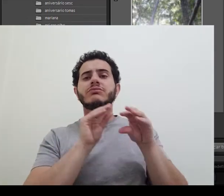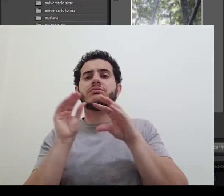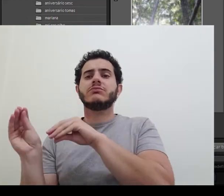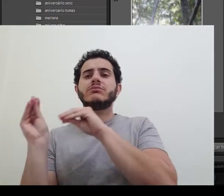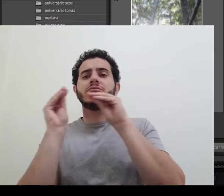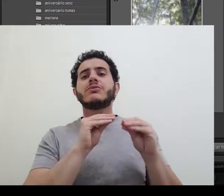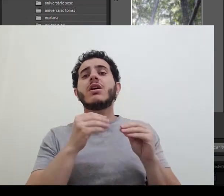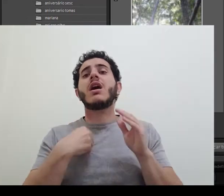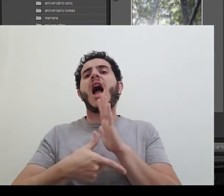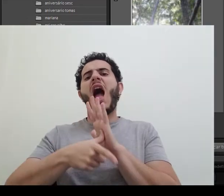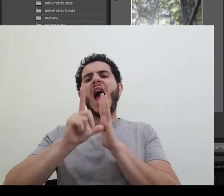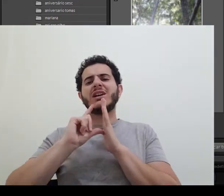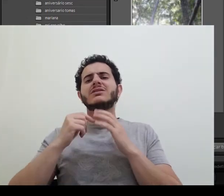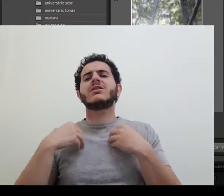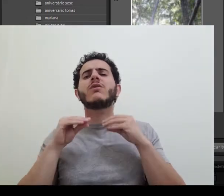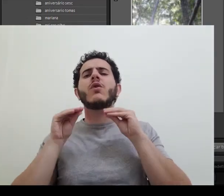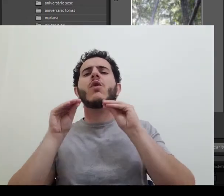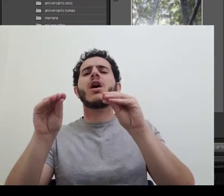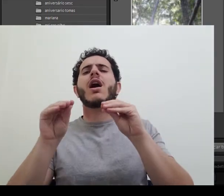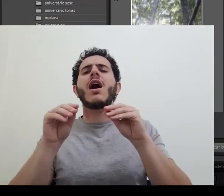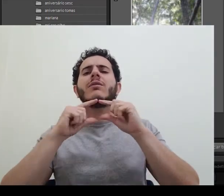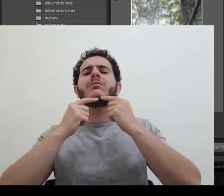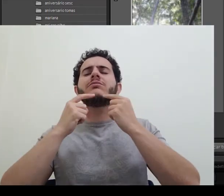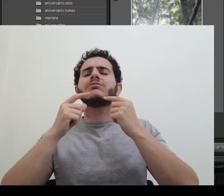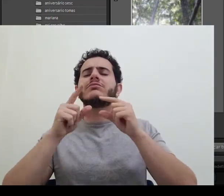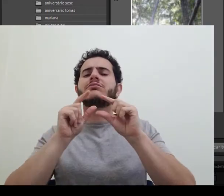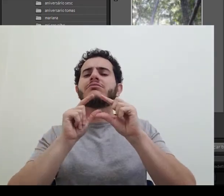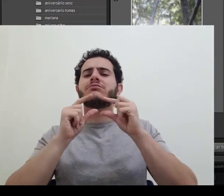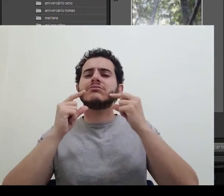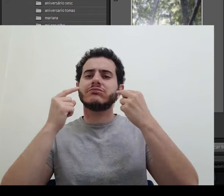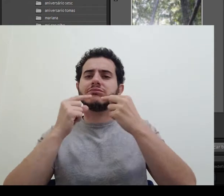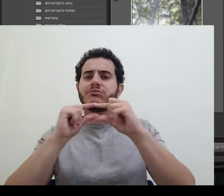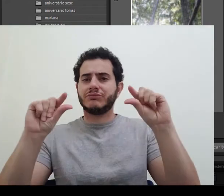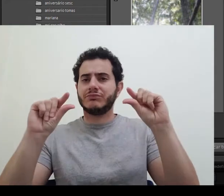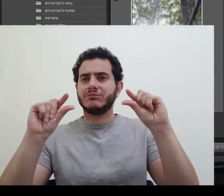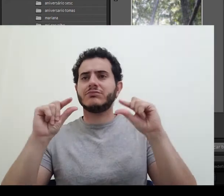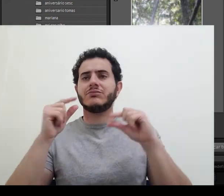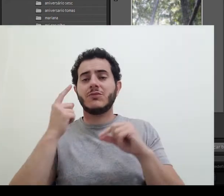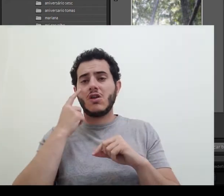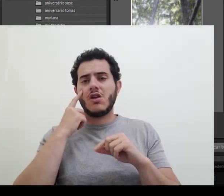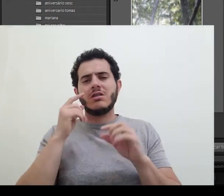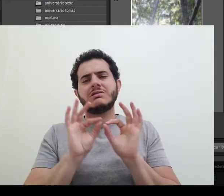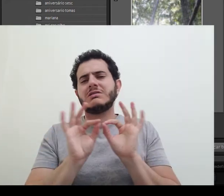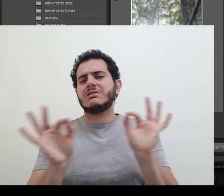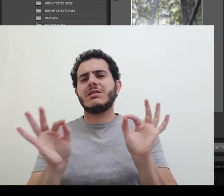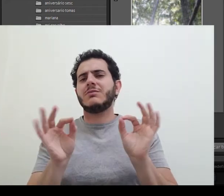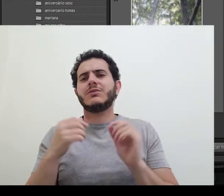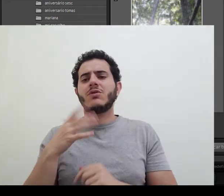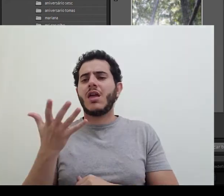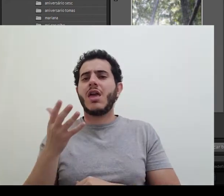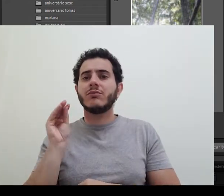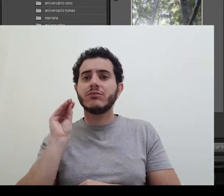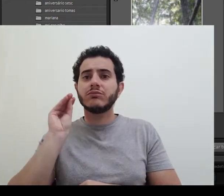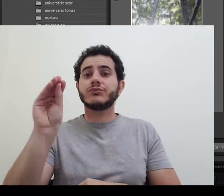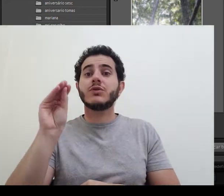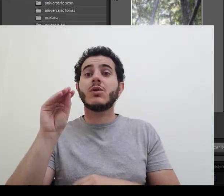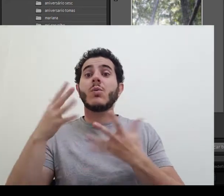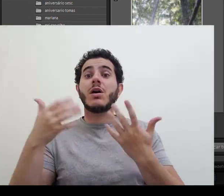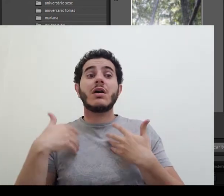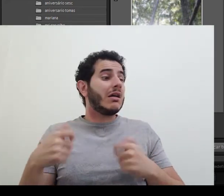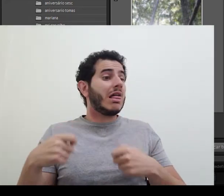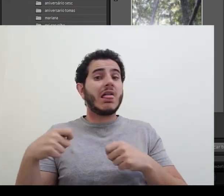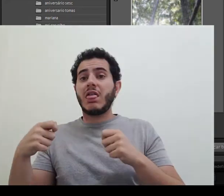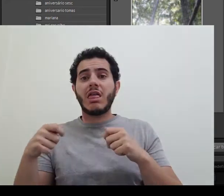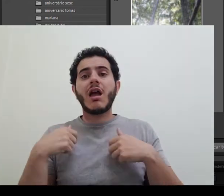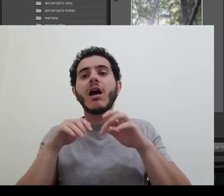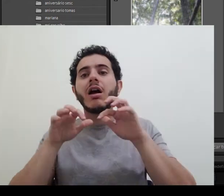aplicar algumas palavras-chave. Palavras-chave. Eu vou botar aqui, ó, vou chamar bem simples, tá? Exercício.